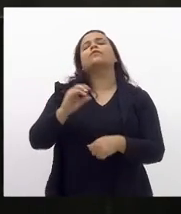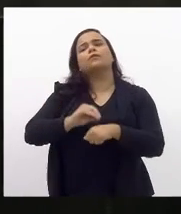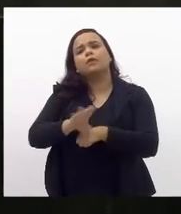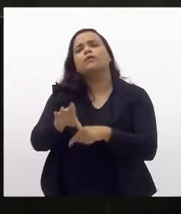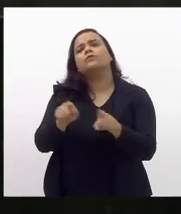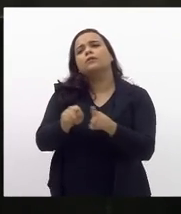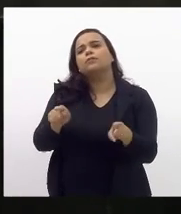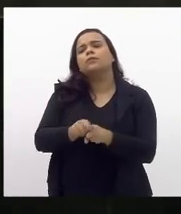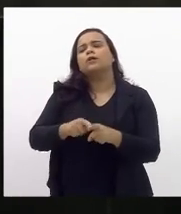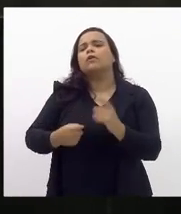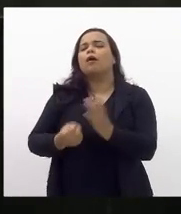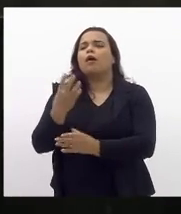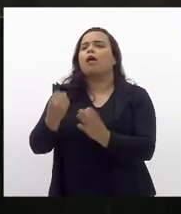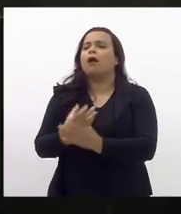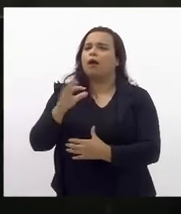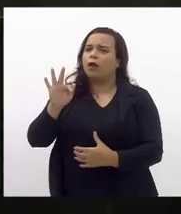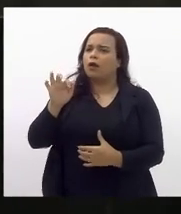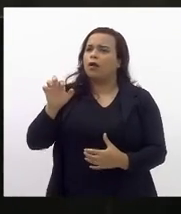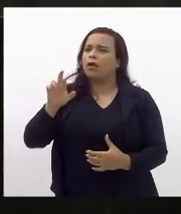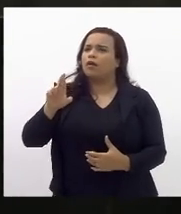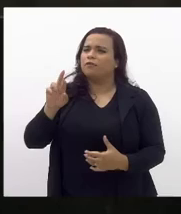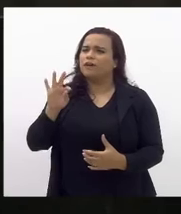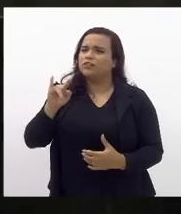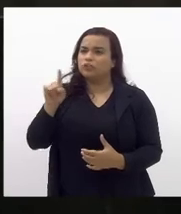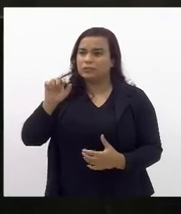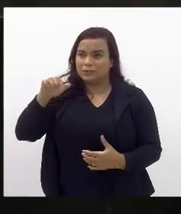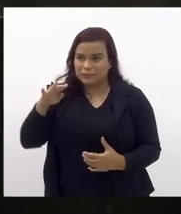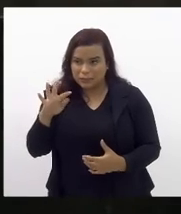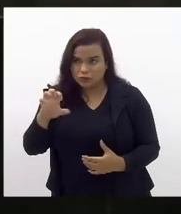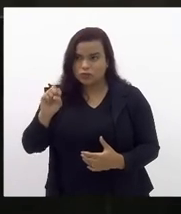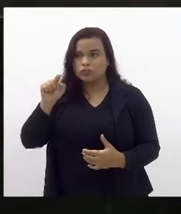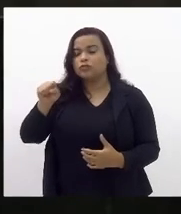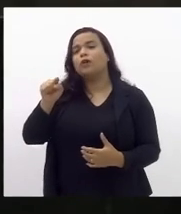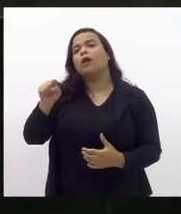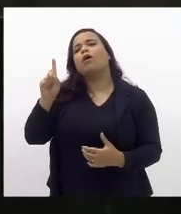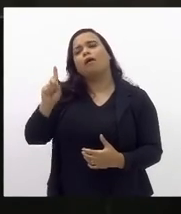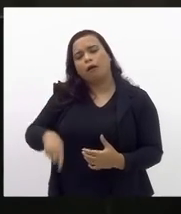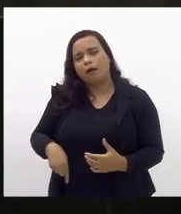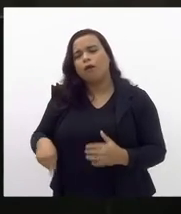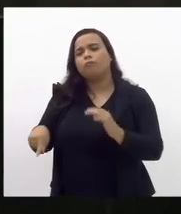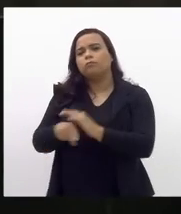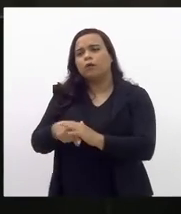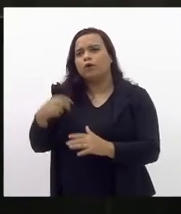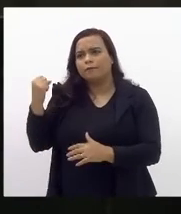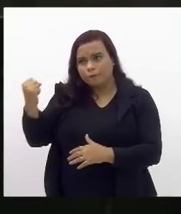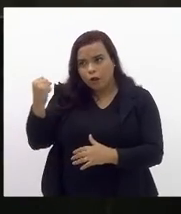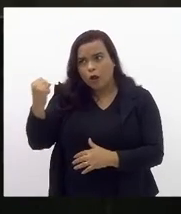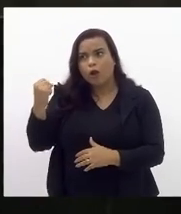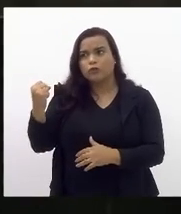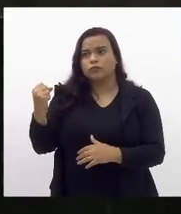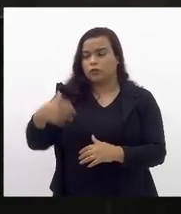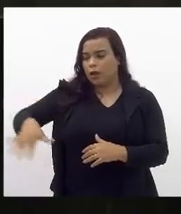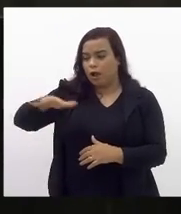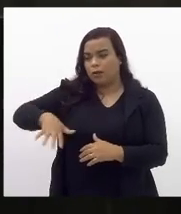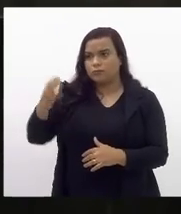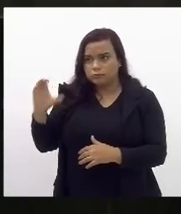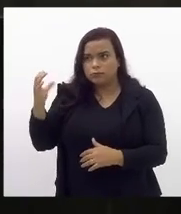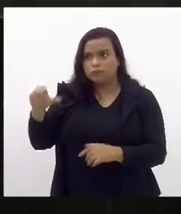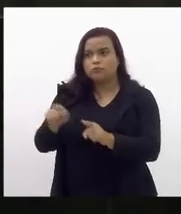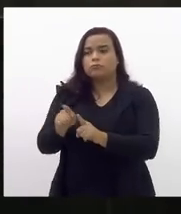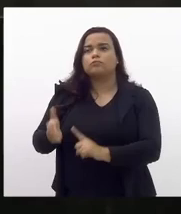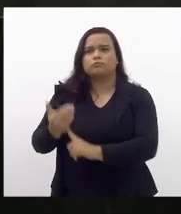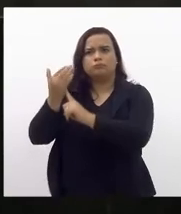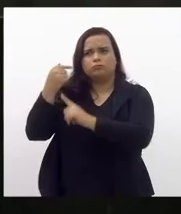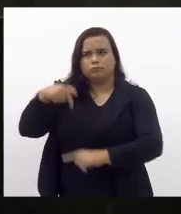a produção de fertilizantes, que é uma atividade de fortíssima matriz científica e tecnológica, tem no Rio de